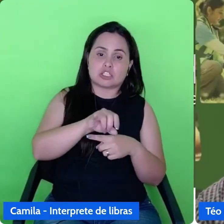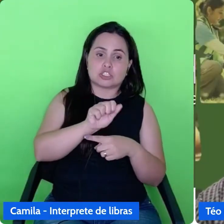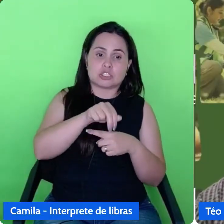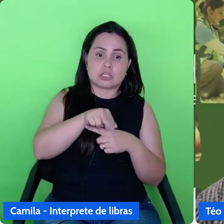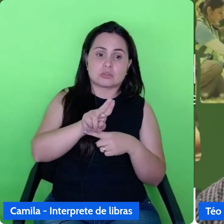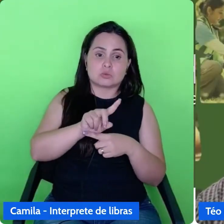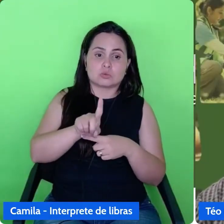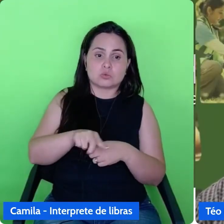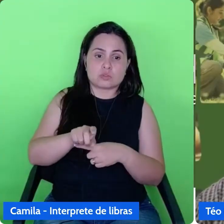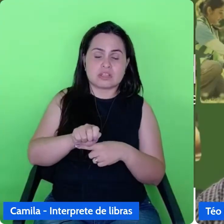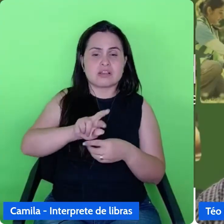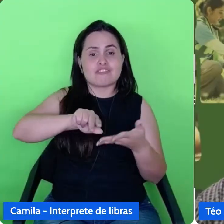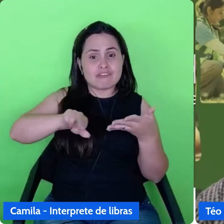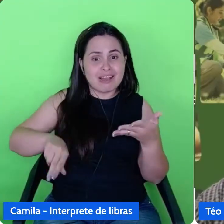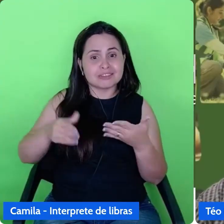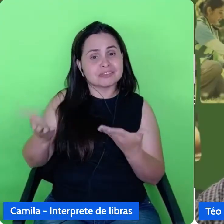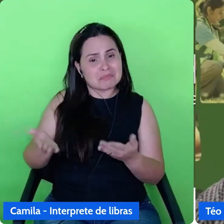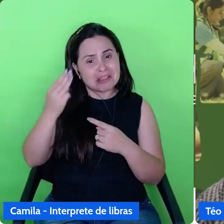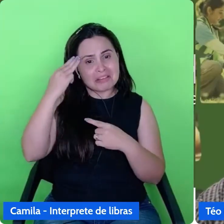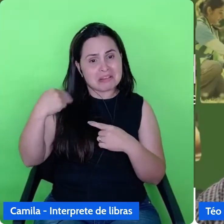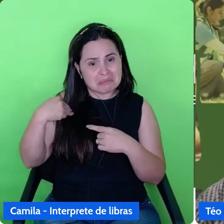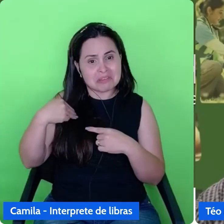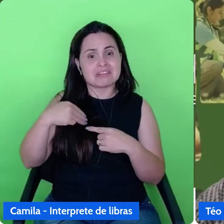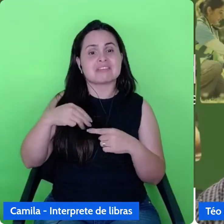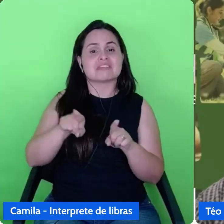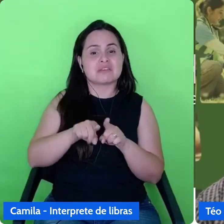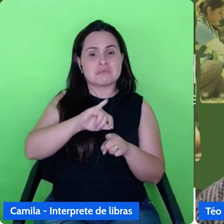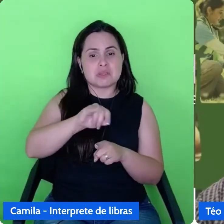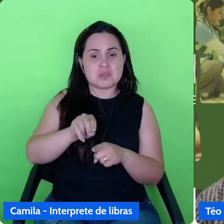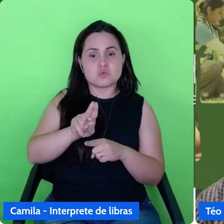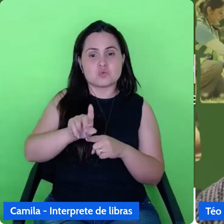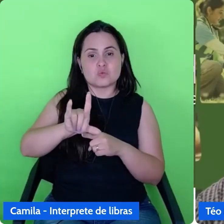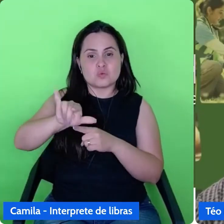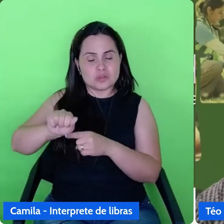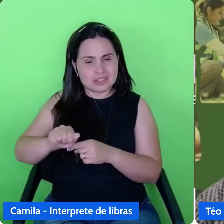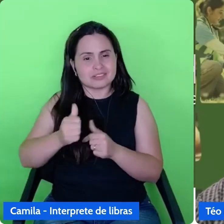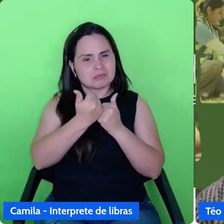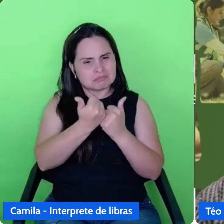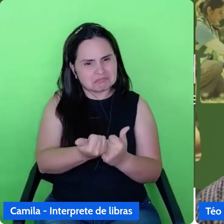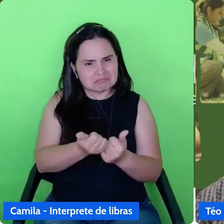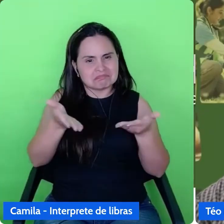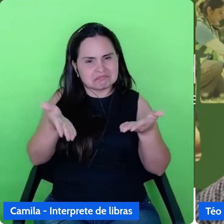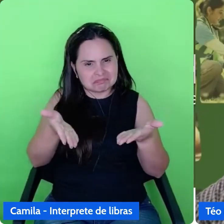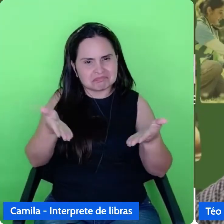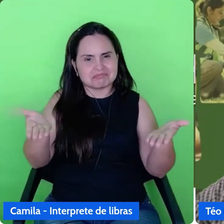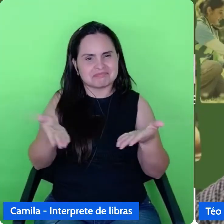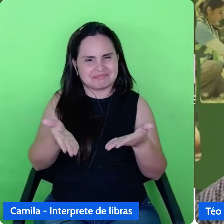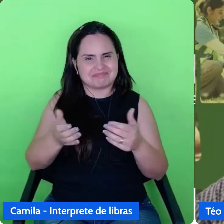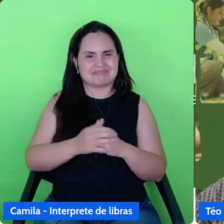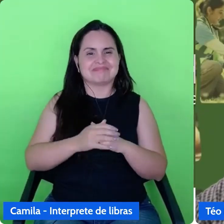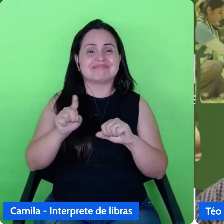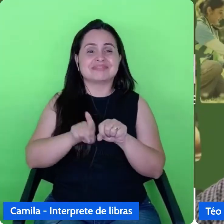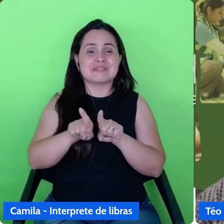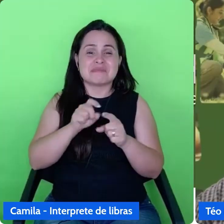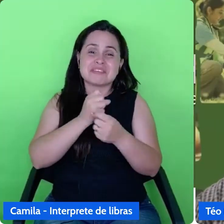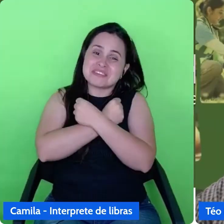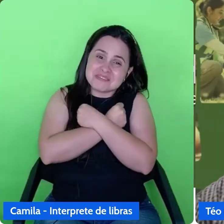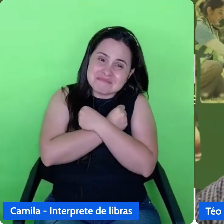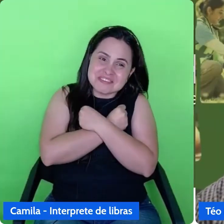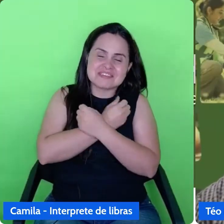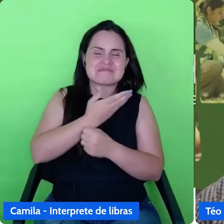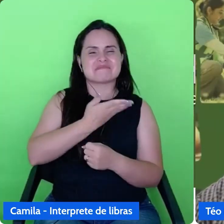outros colegas, como a Camila, a Júlia, que estão dando suporte a essa atividade. E um abraço carinhoso para o meu